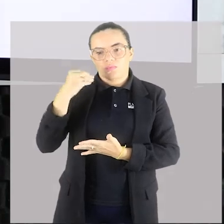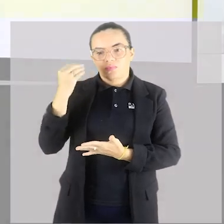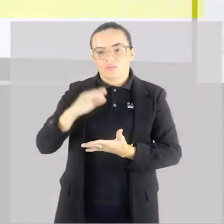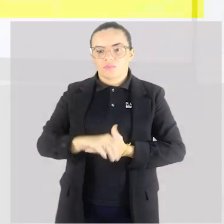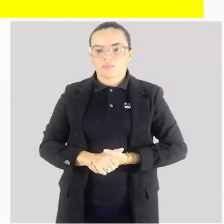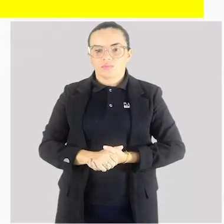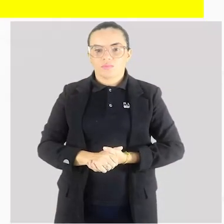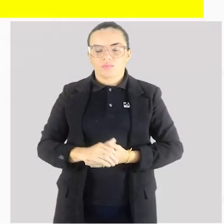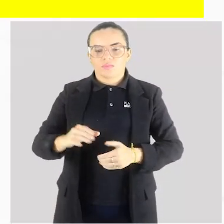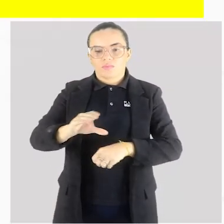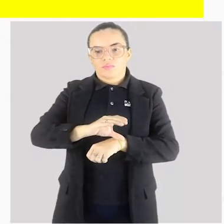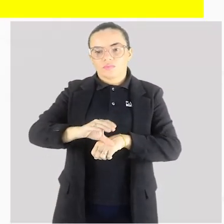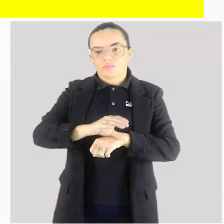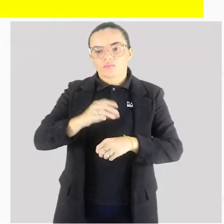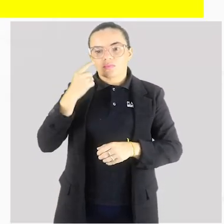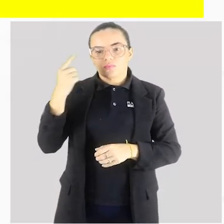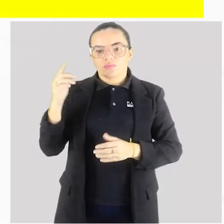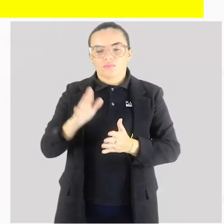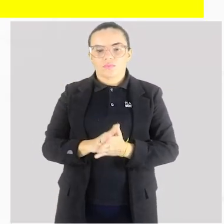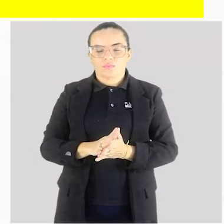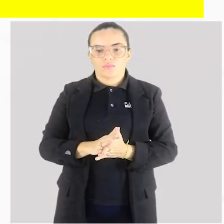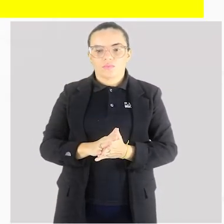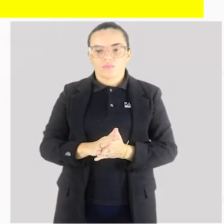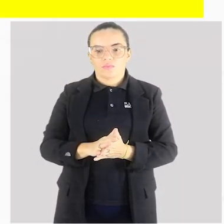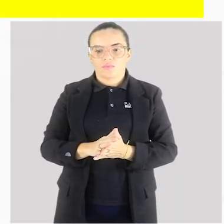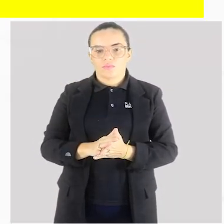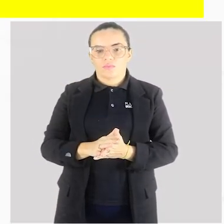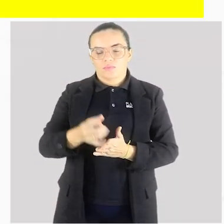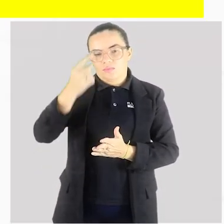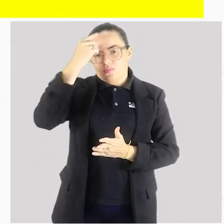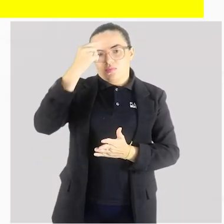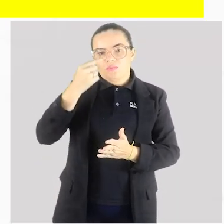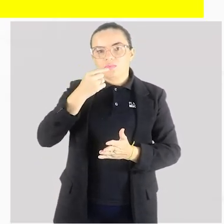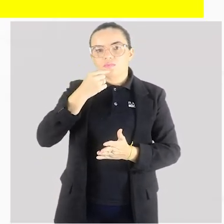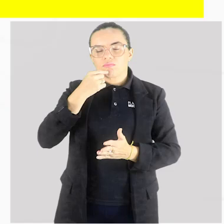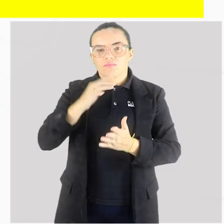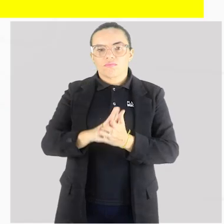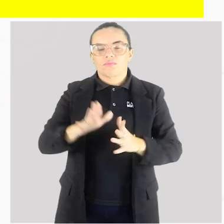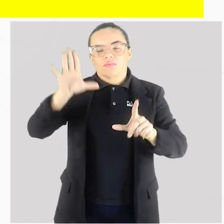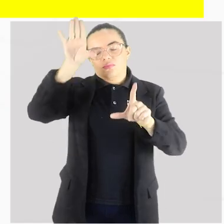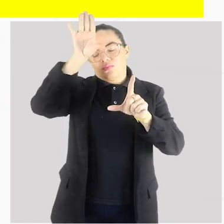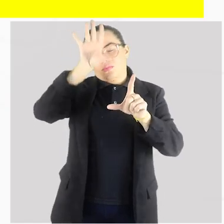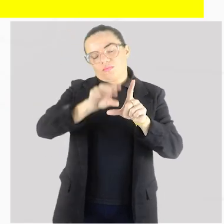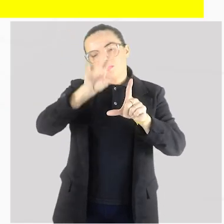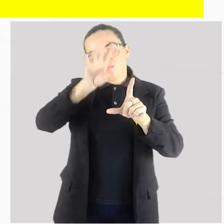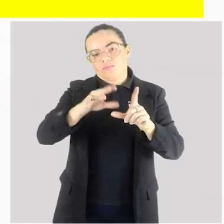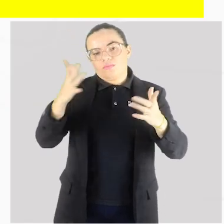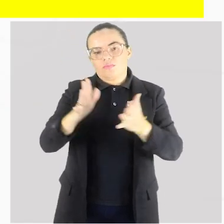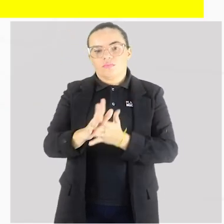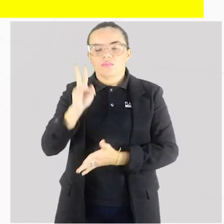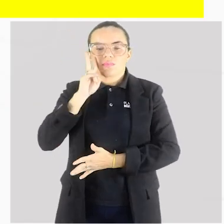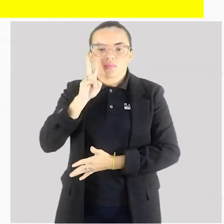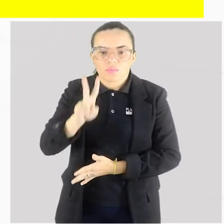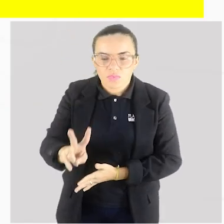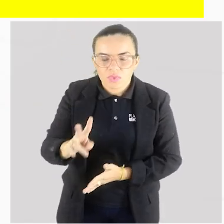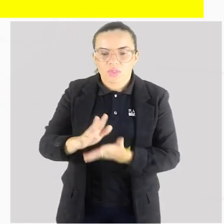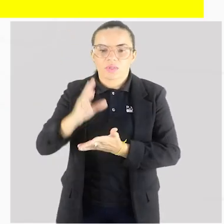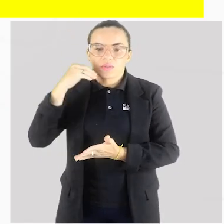Bom, aqui são algumas fotos desses experimentos visuais a partir da experimentação